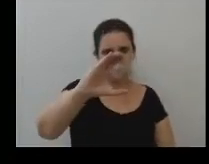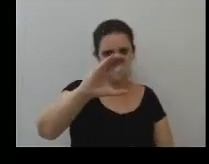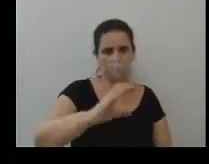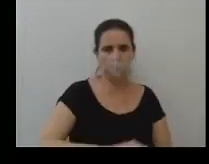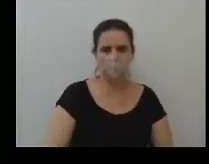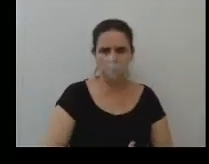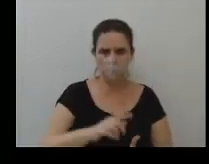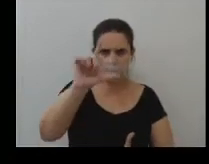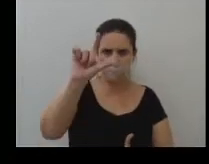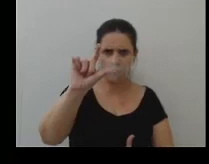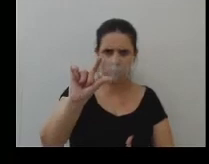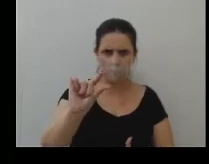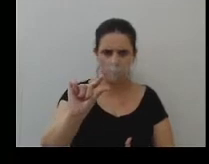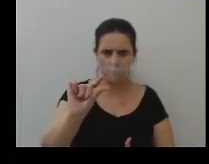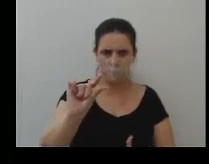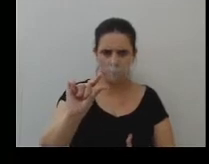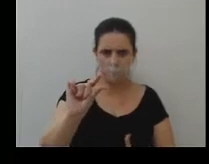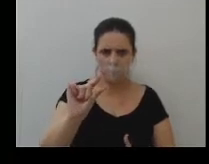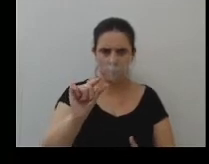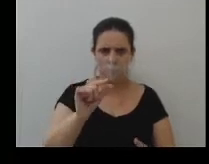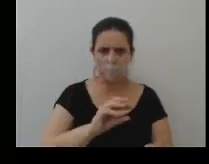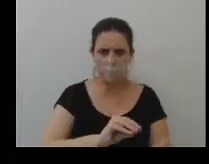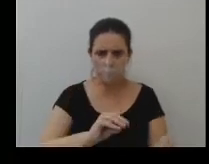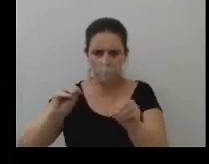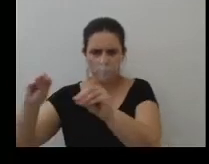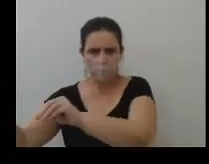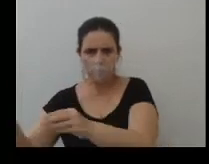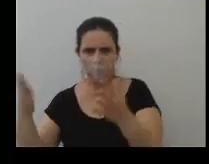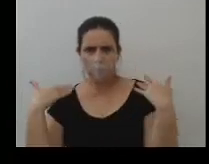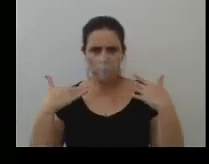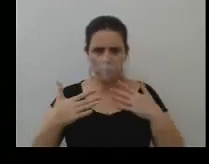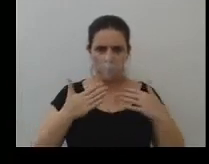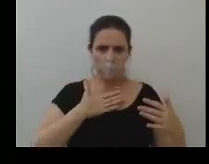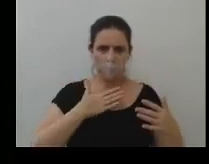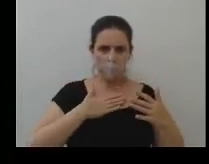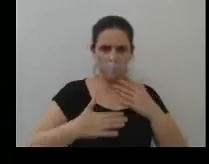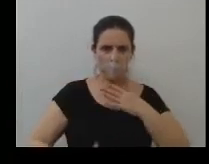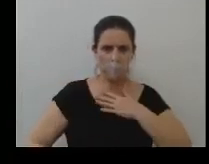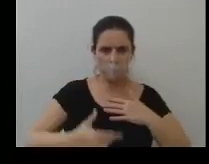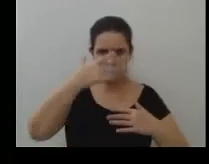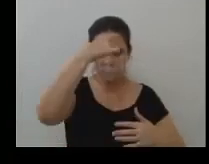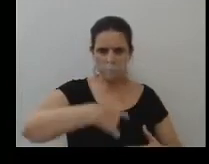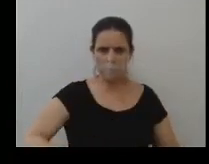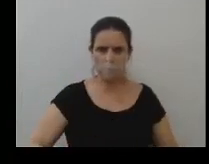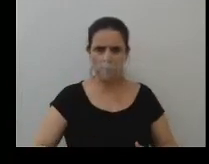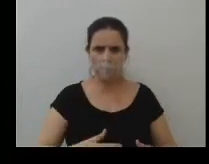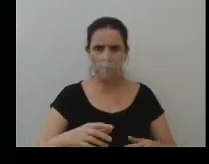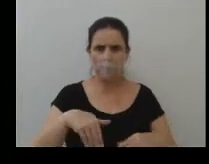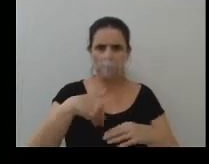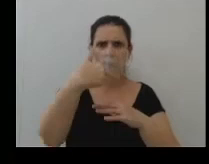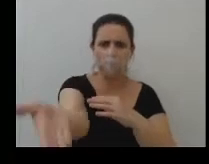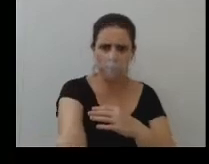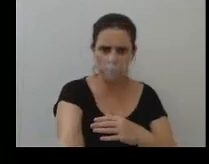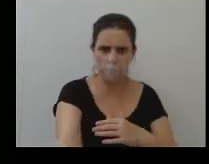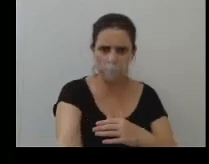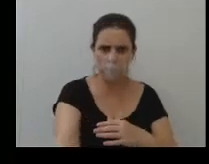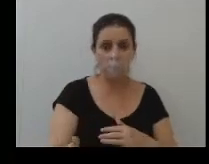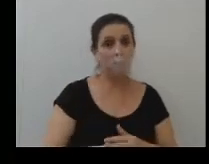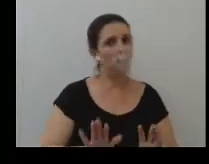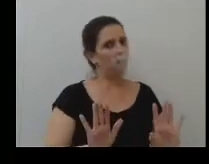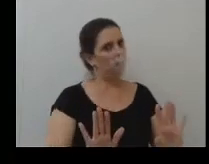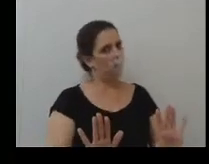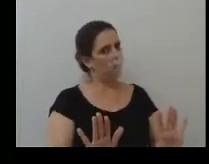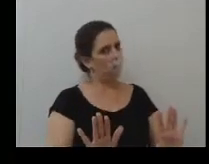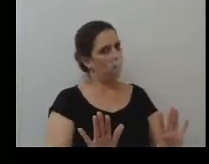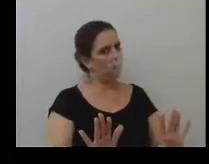C. Diminui a taxa de transferência de calor do seu corpo, do corpo humano, para o meio externo. Olha,